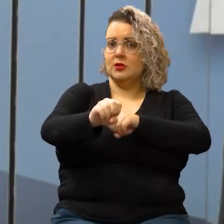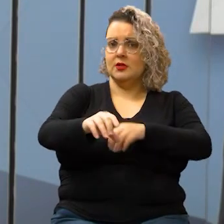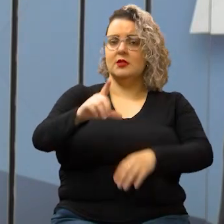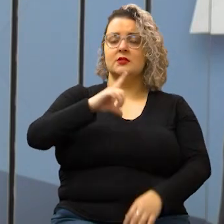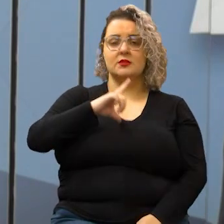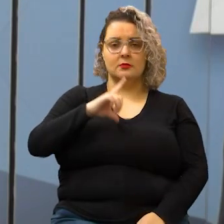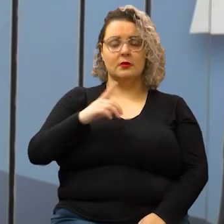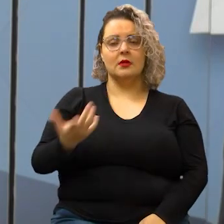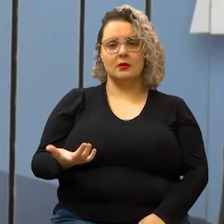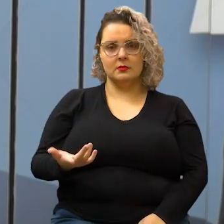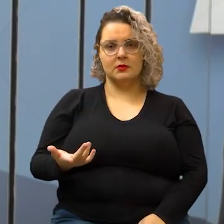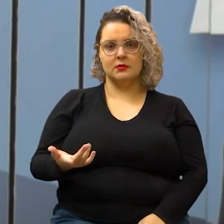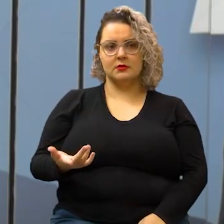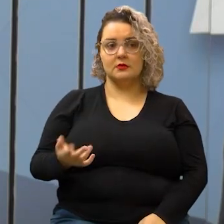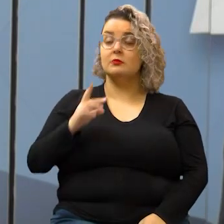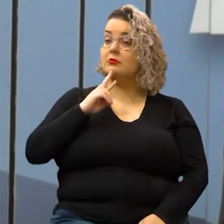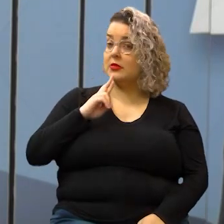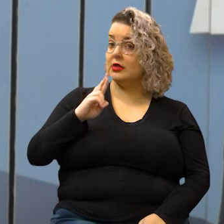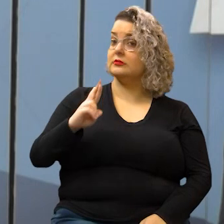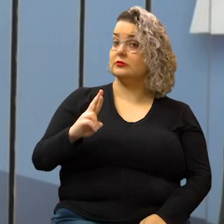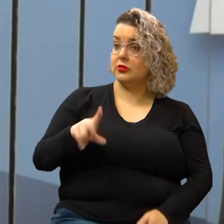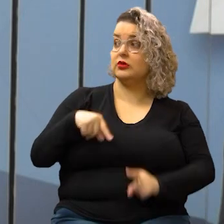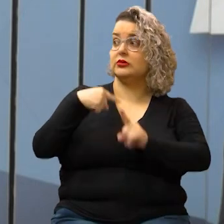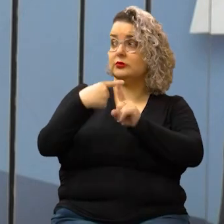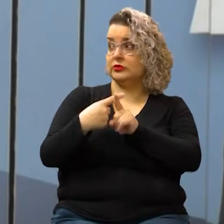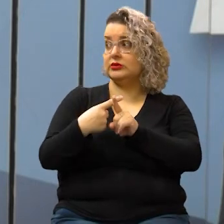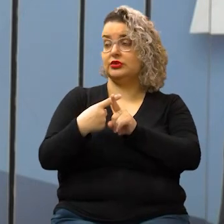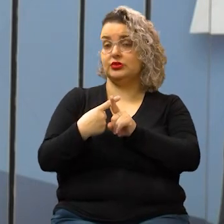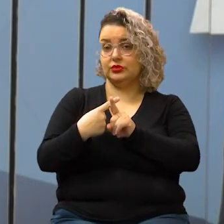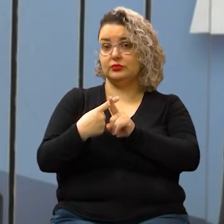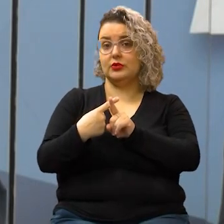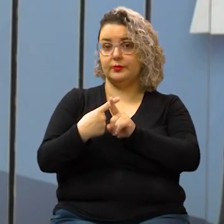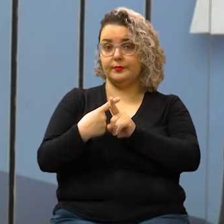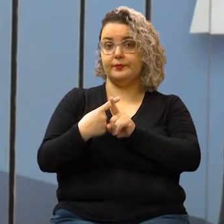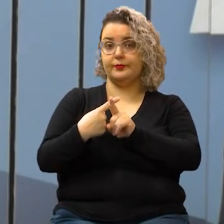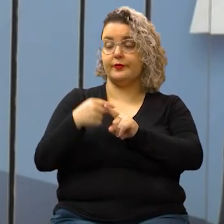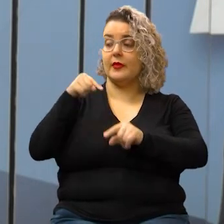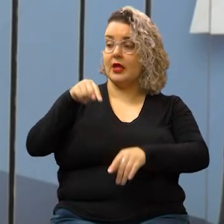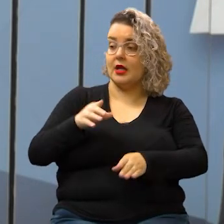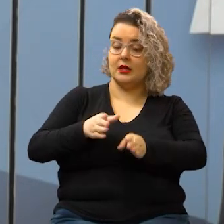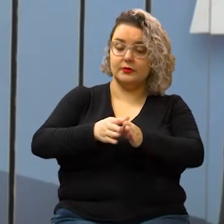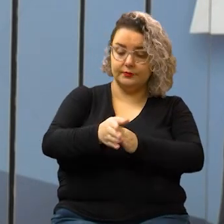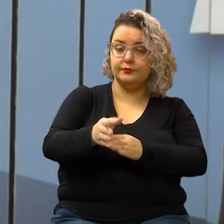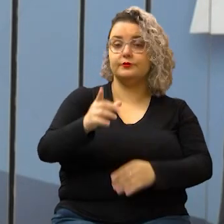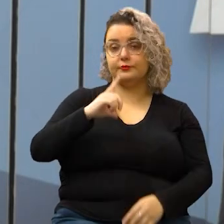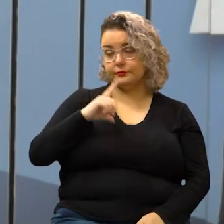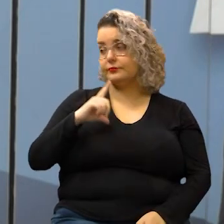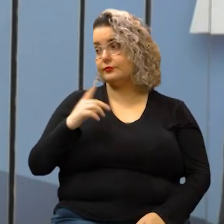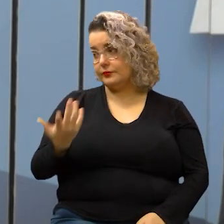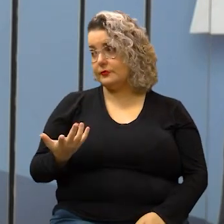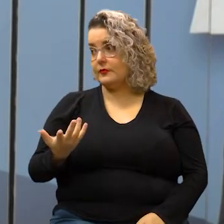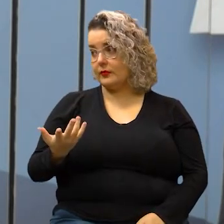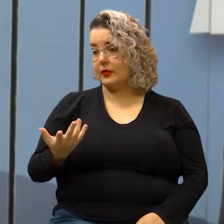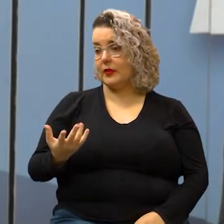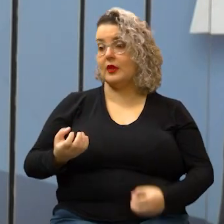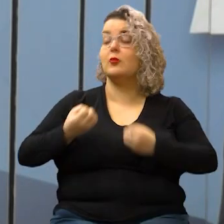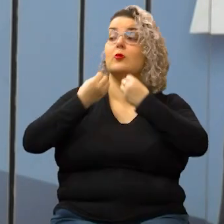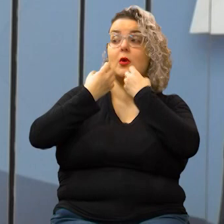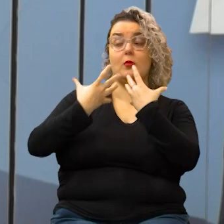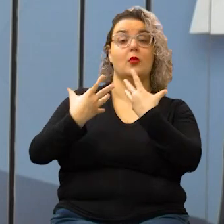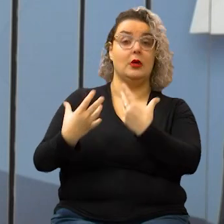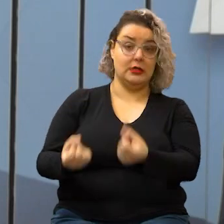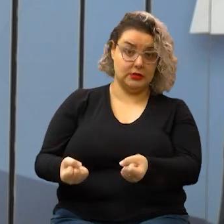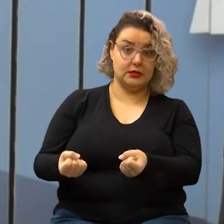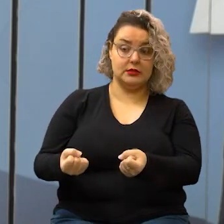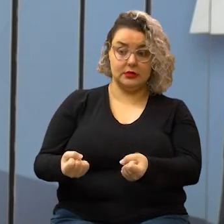tivemos uma resposta já positiva de que essa recomendação teve uma boa aceitação, e